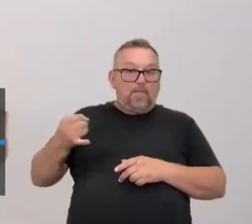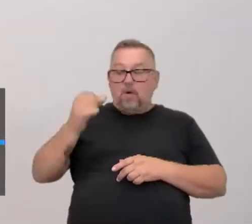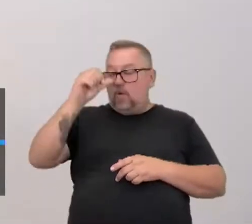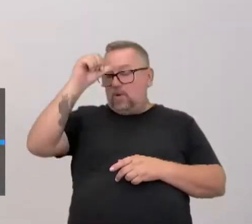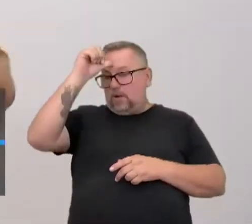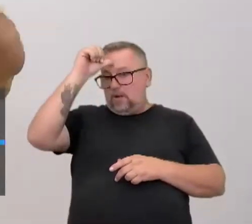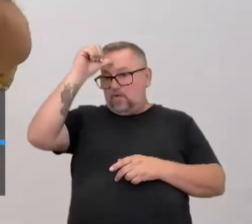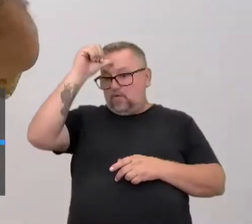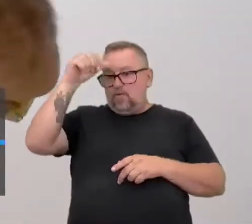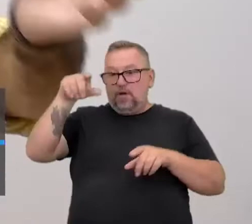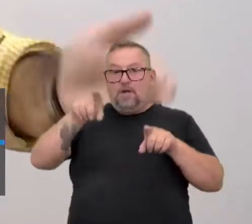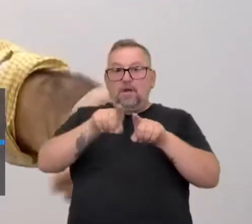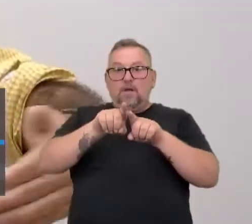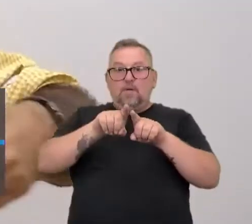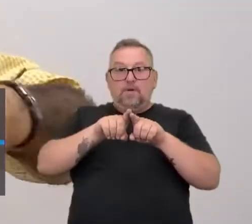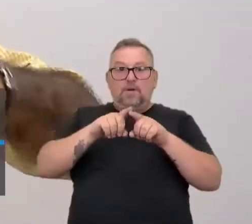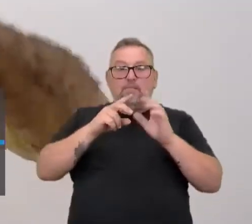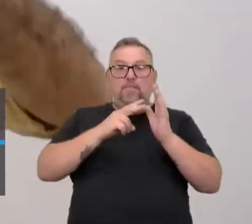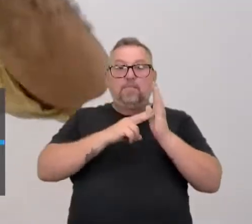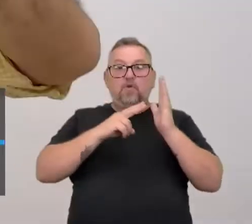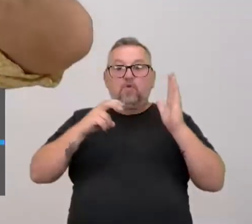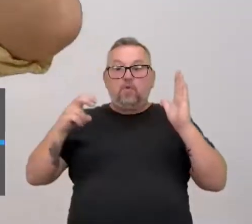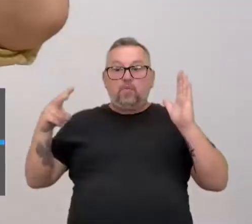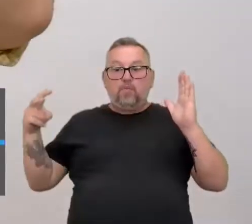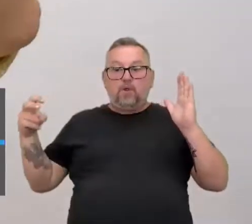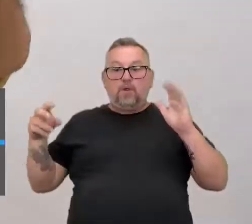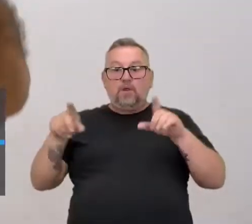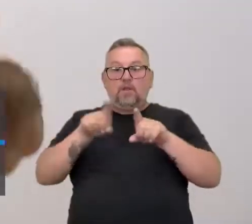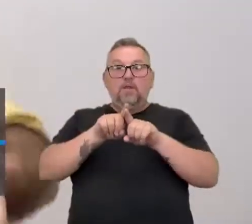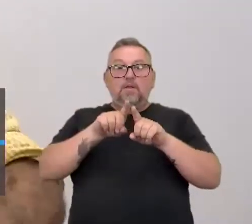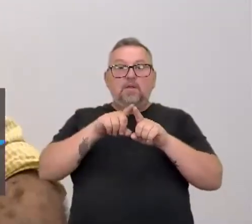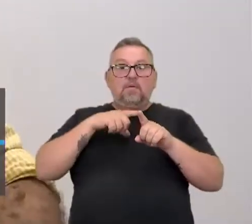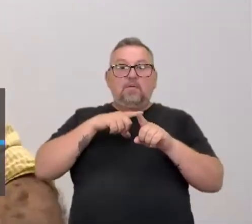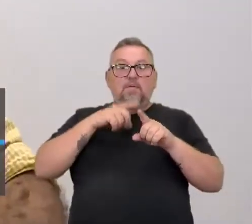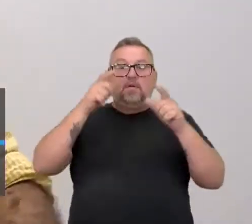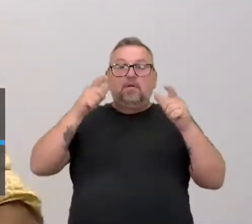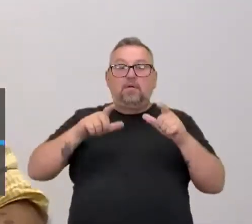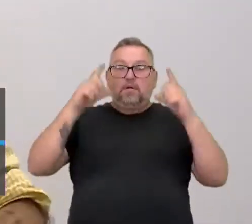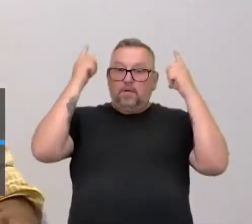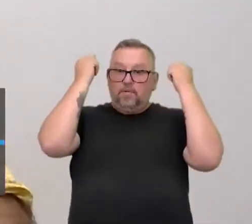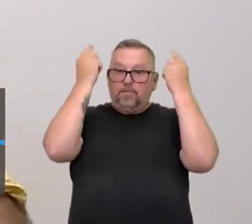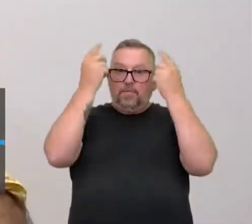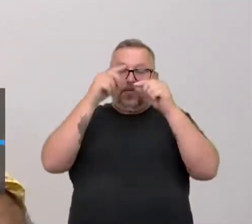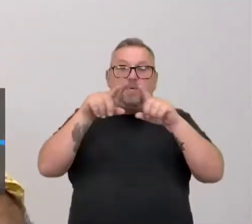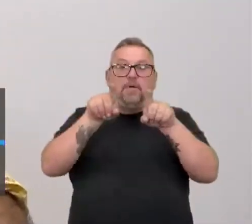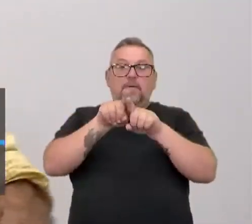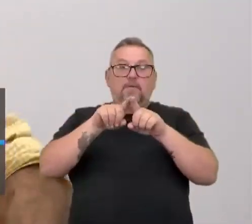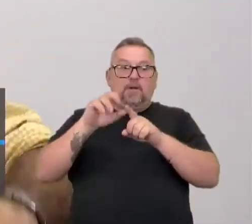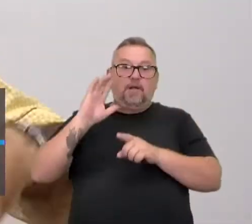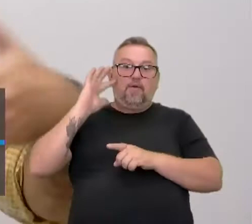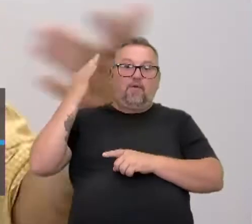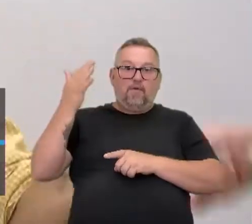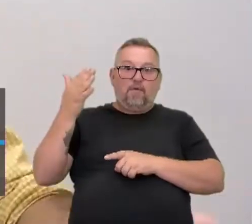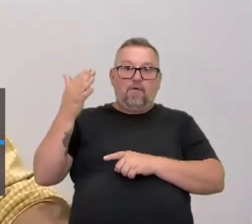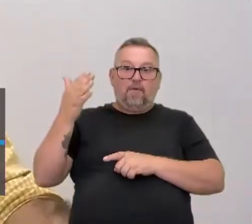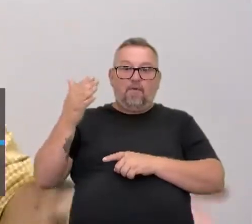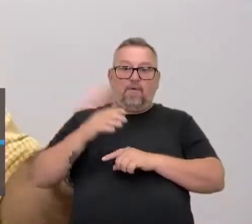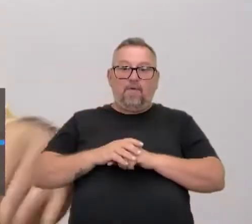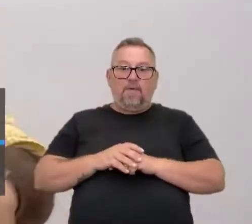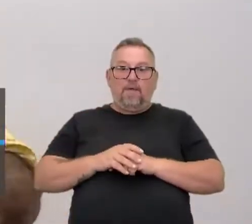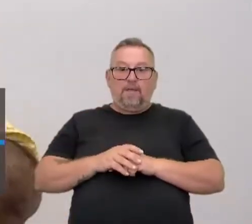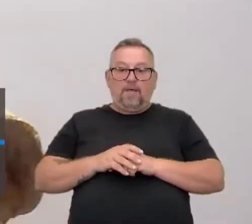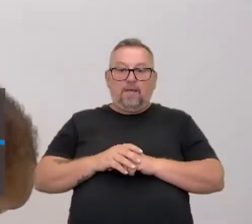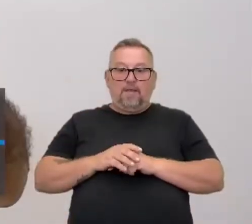Índia, aconteceu na região da Mesopotâmia, aconteceu entre gregos, né? E aconteceu também entre